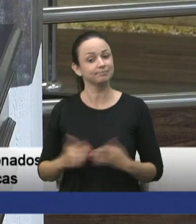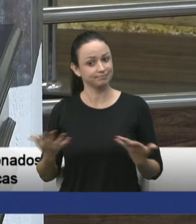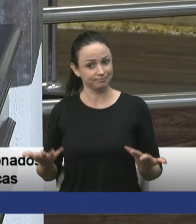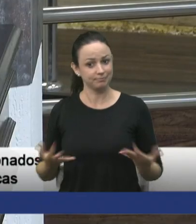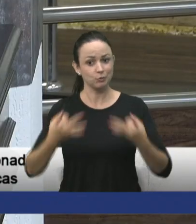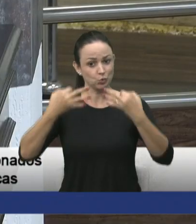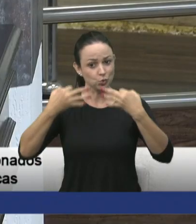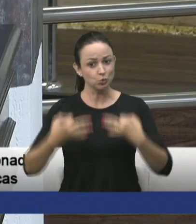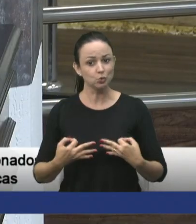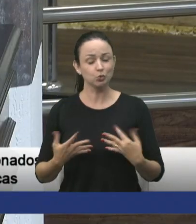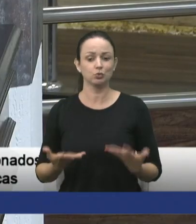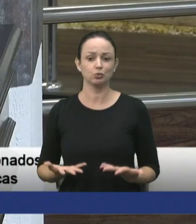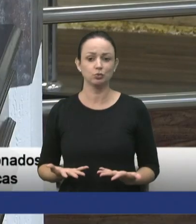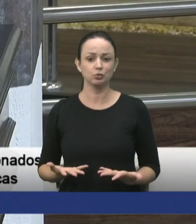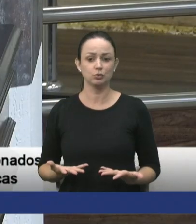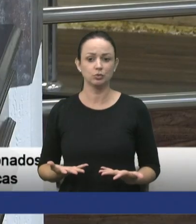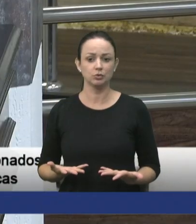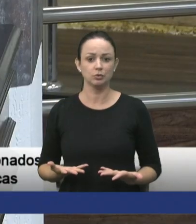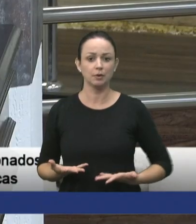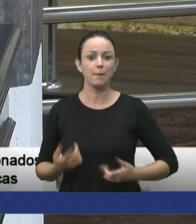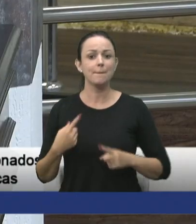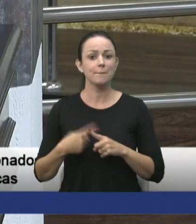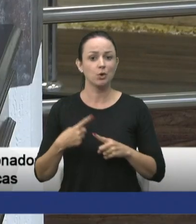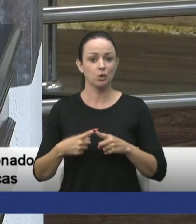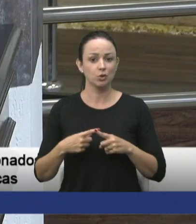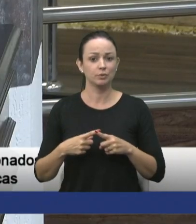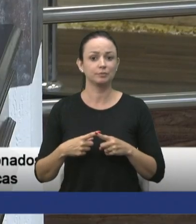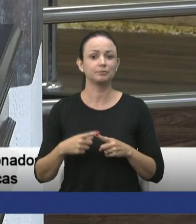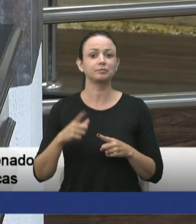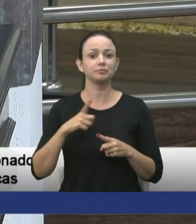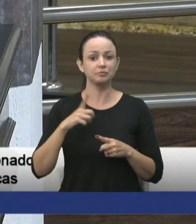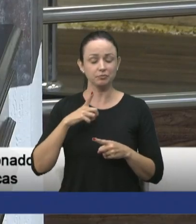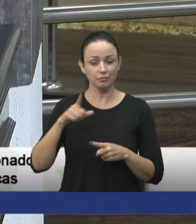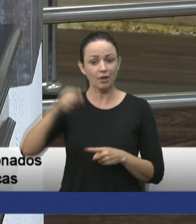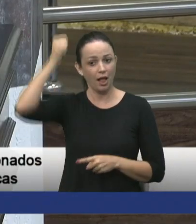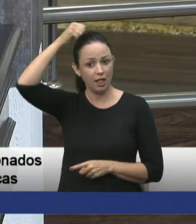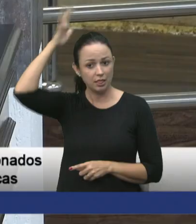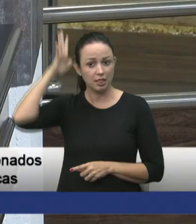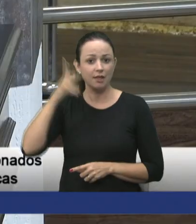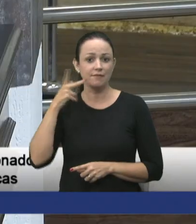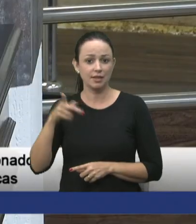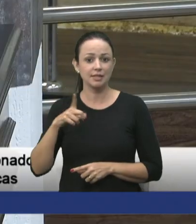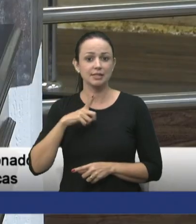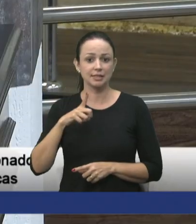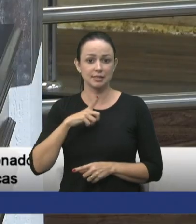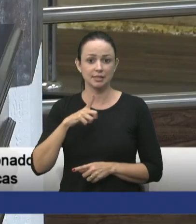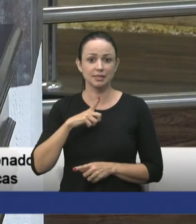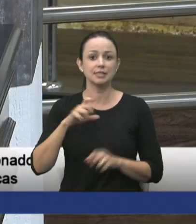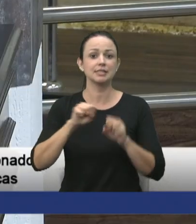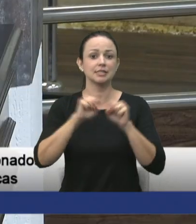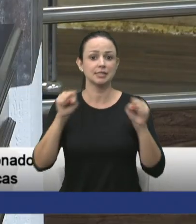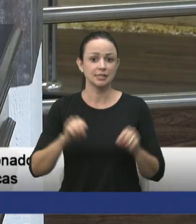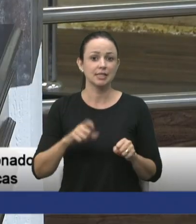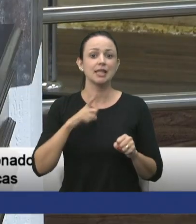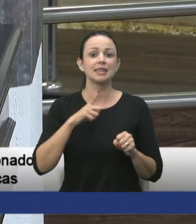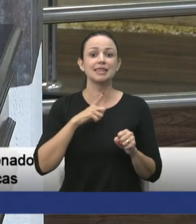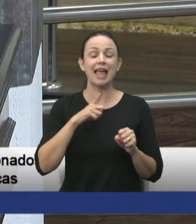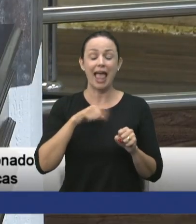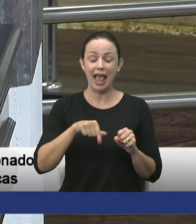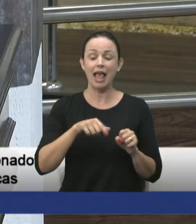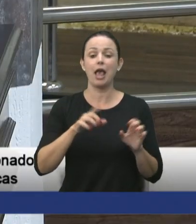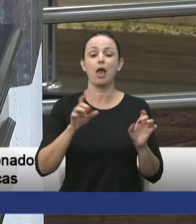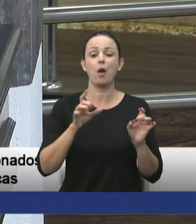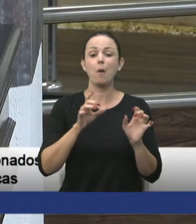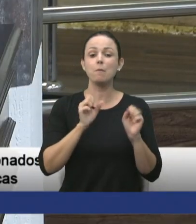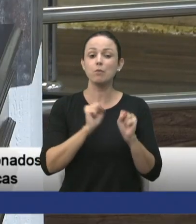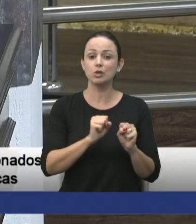justos. Porque o sistema, existe, doutora Daniela vai falar uma coisa disso, existe a reserva do possível. O Estado não